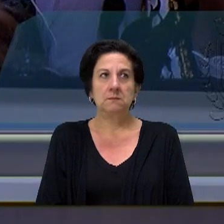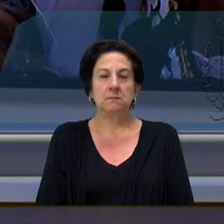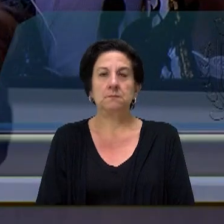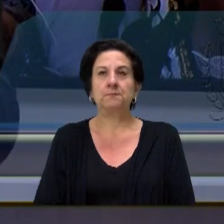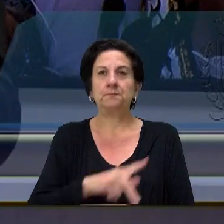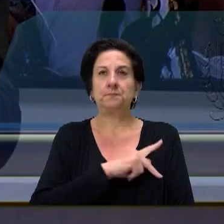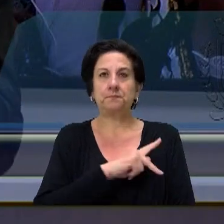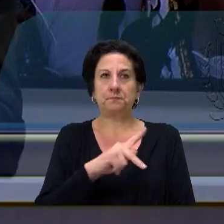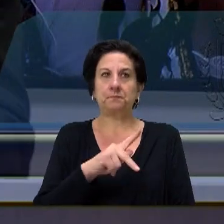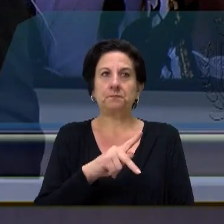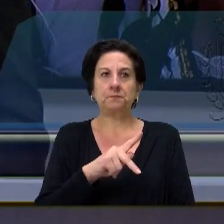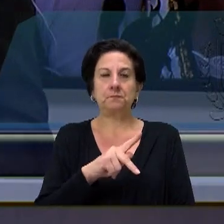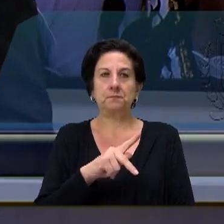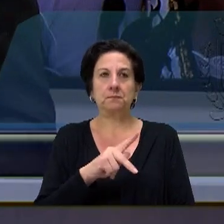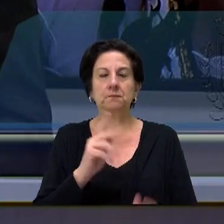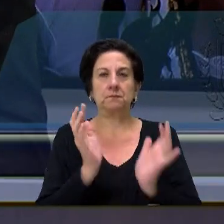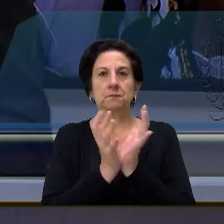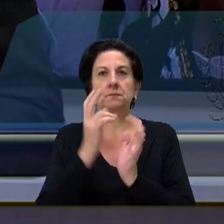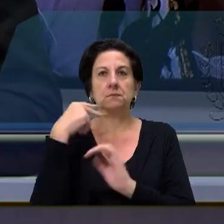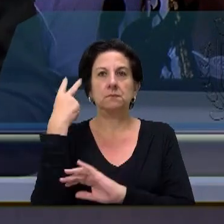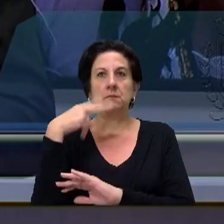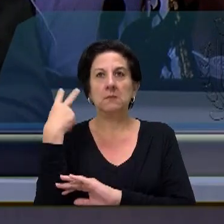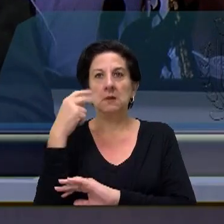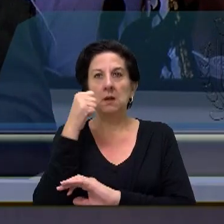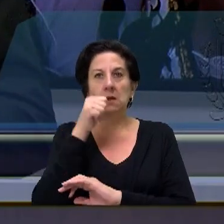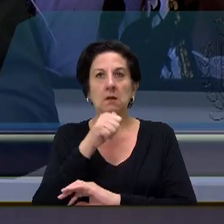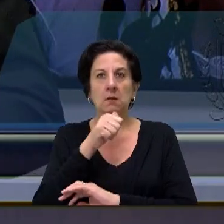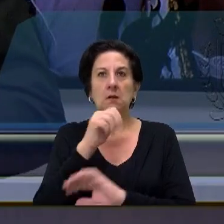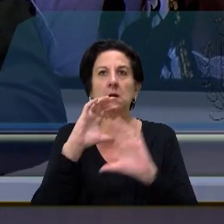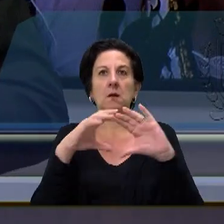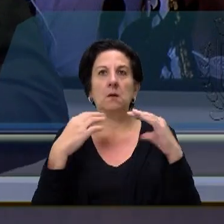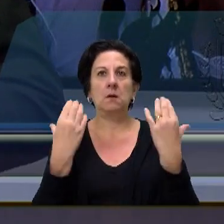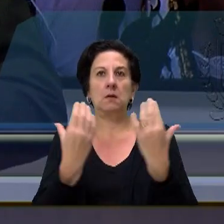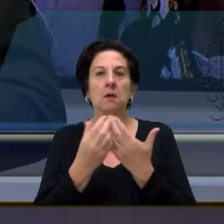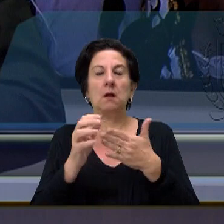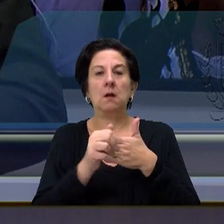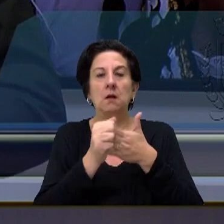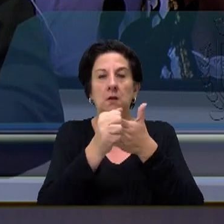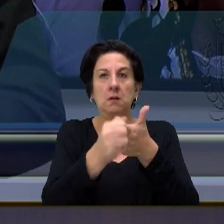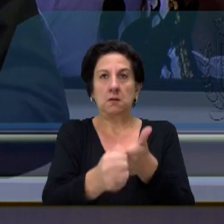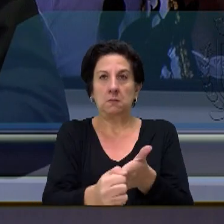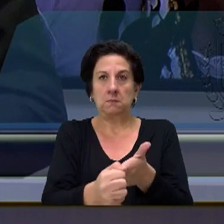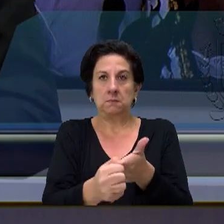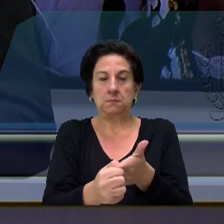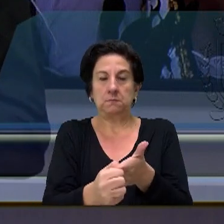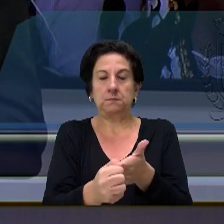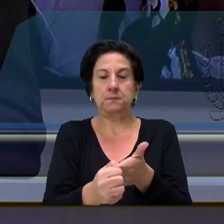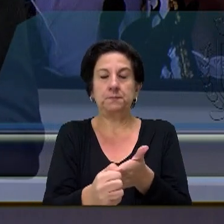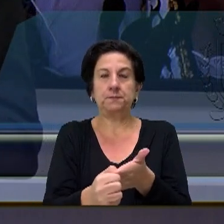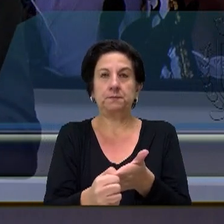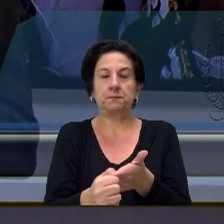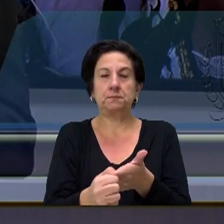Senhora Presidente, colegas vereadores, vereadora, comunidade que nos acompanha.